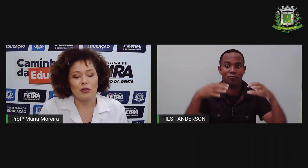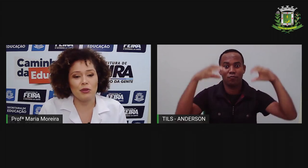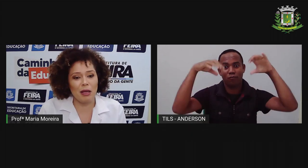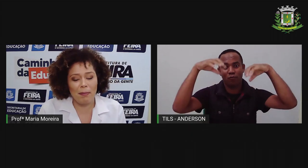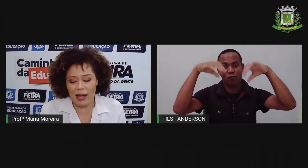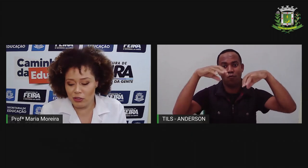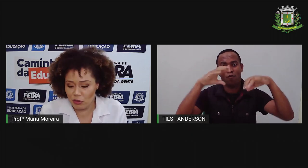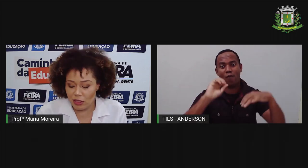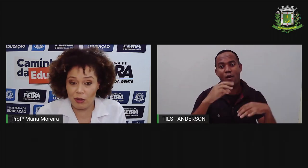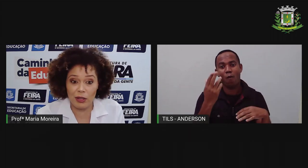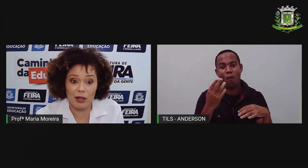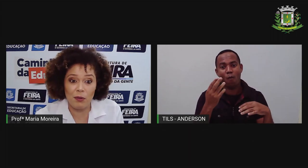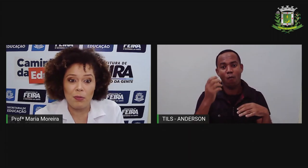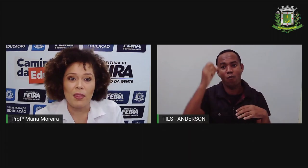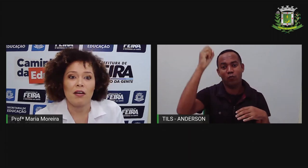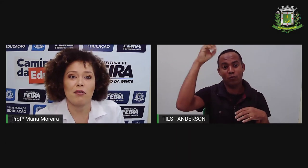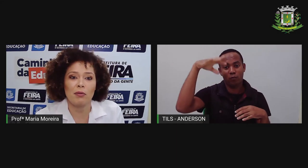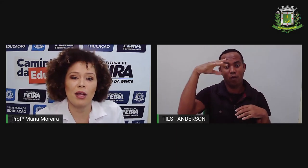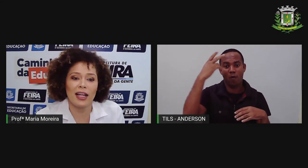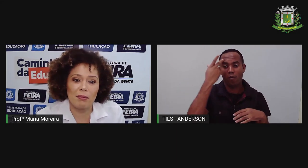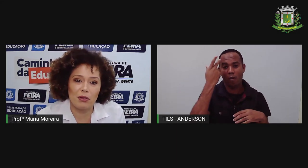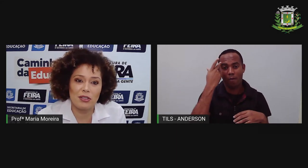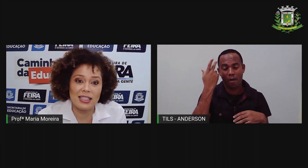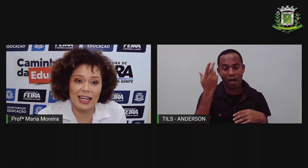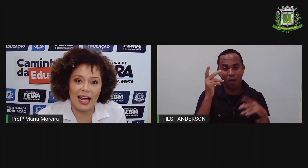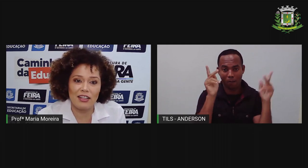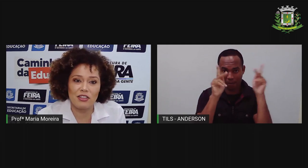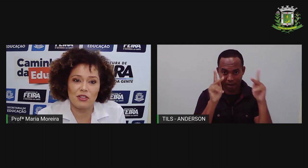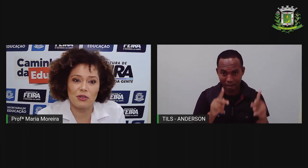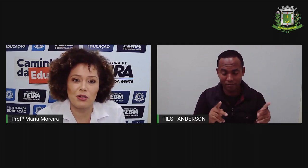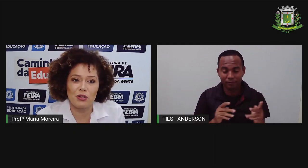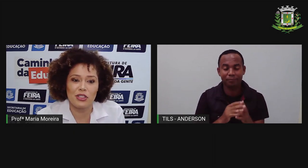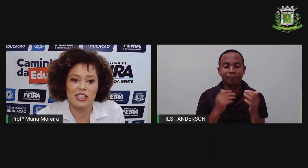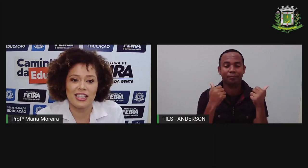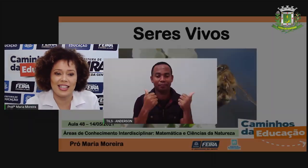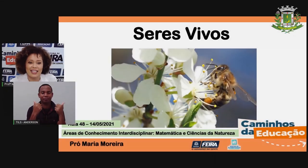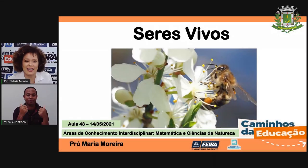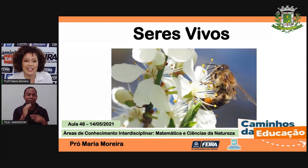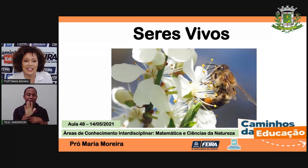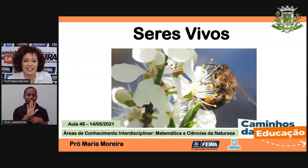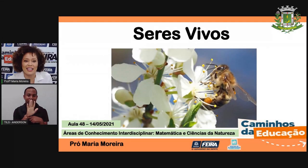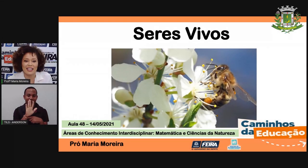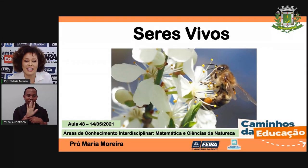tudo na paz, tudo tranquilo? Vamos lá, né, para o nosso slide de hoje.